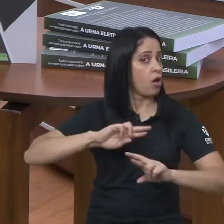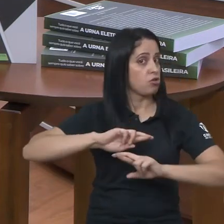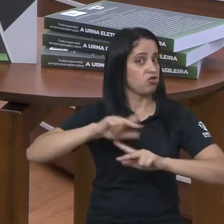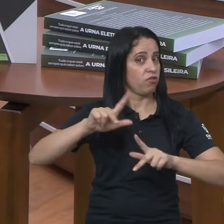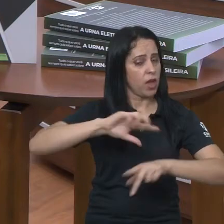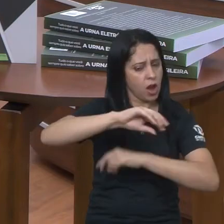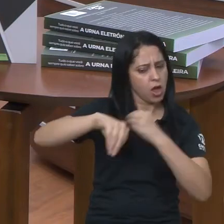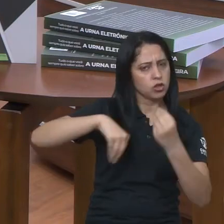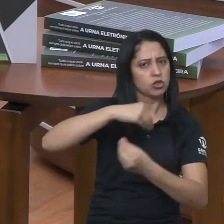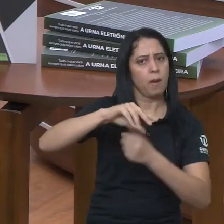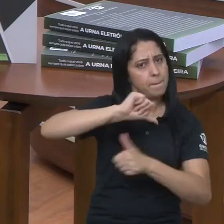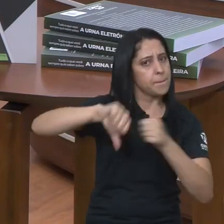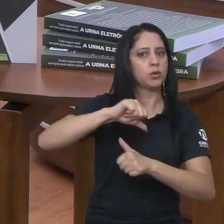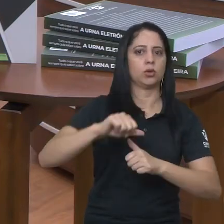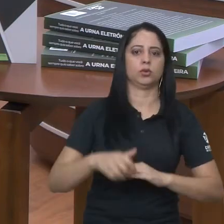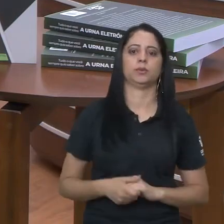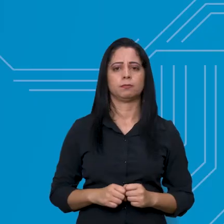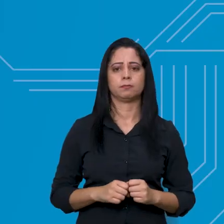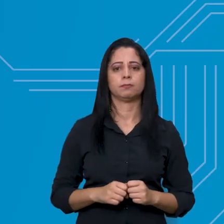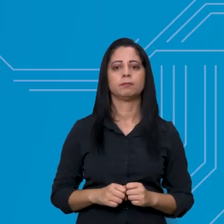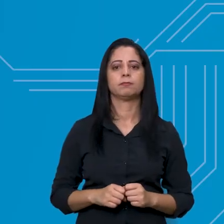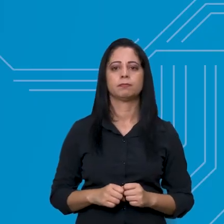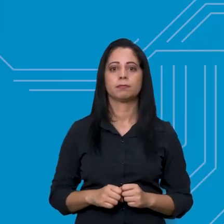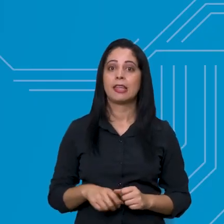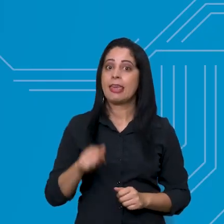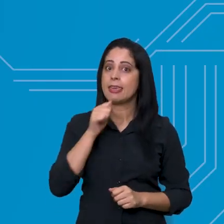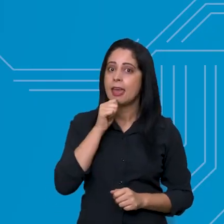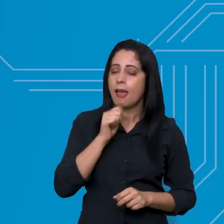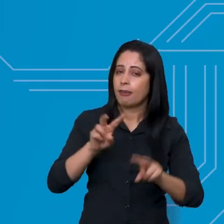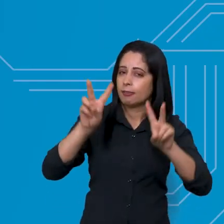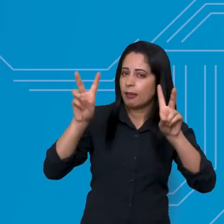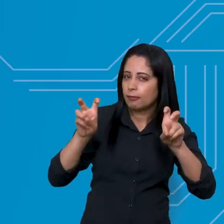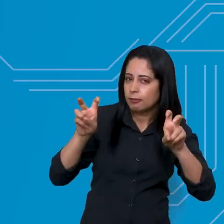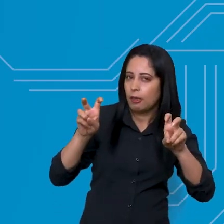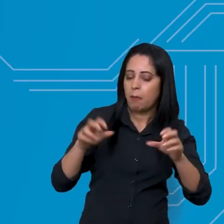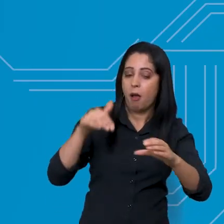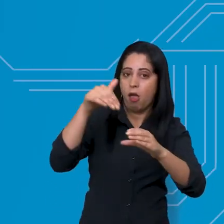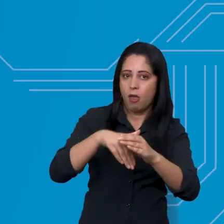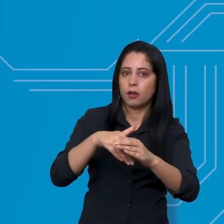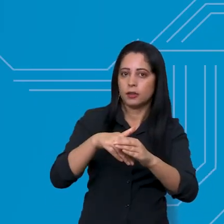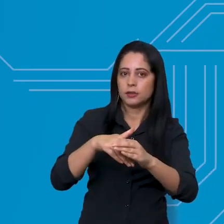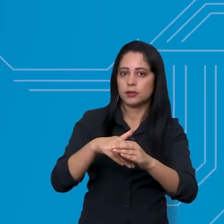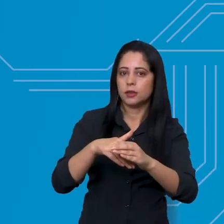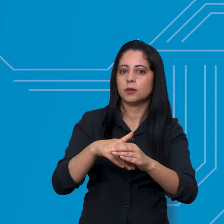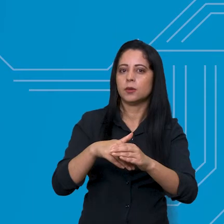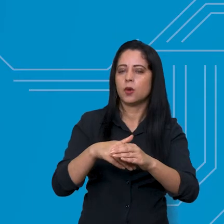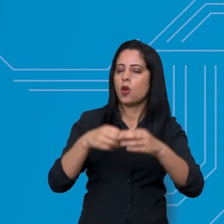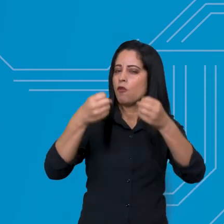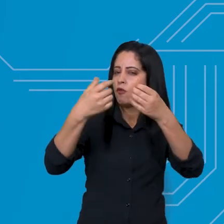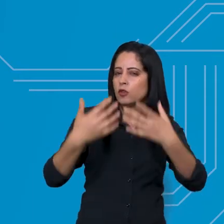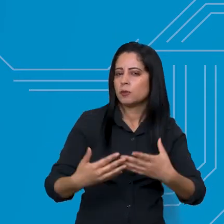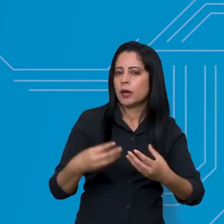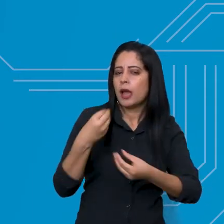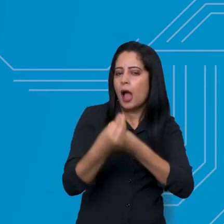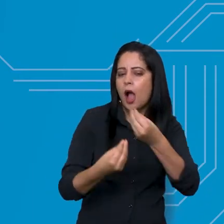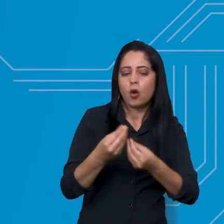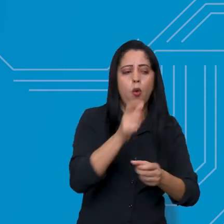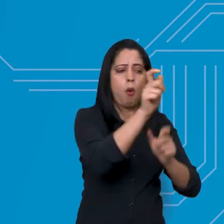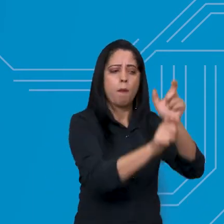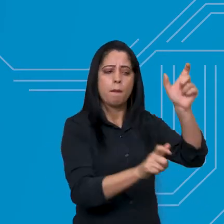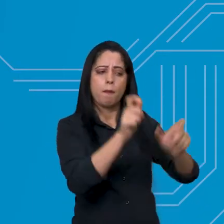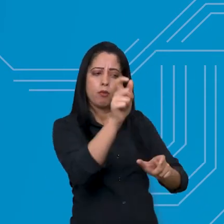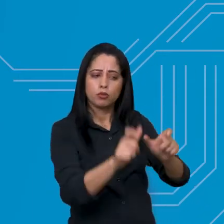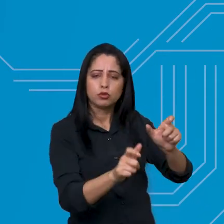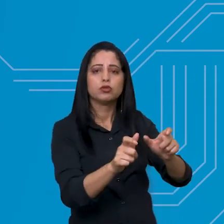sabendo o resultado das eleições no mesmo dia. Ainda no tema das eleições, agora a gente fala um pouco da importância do papel dos jovens